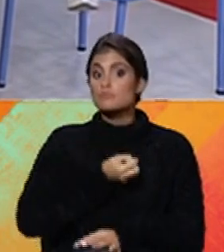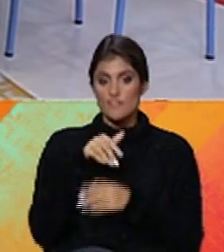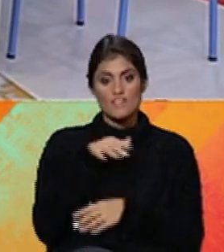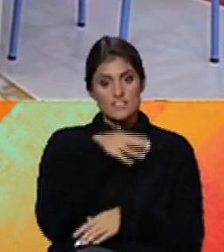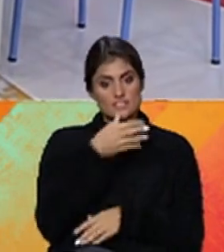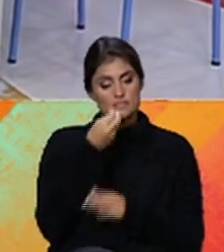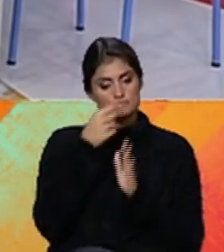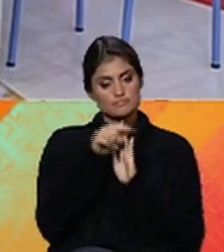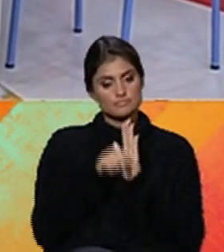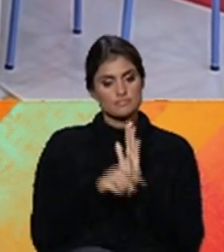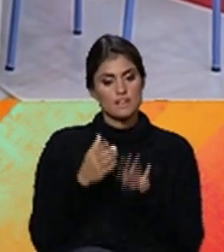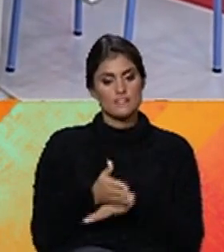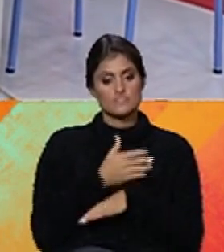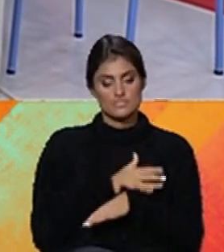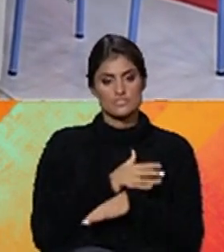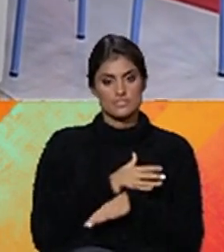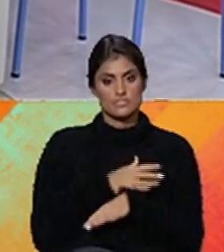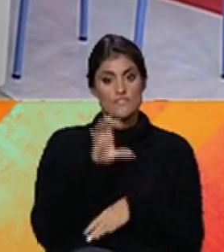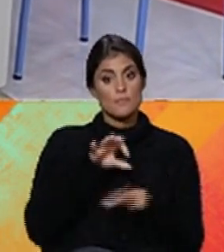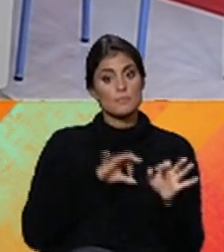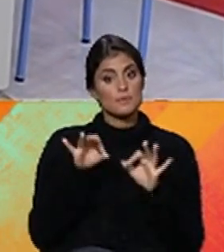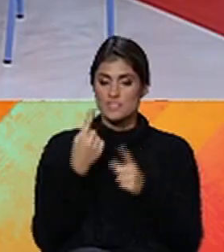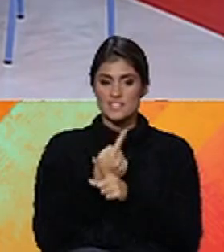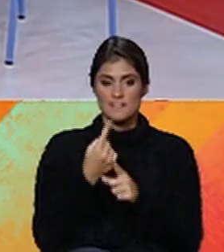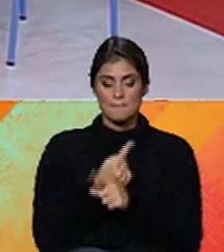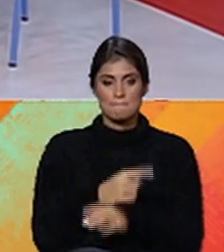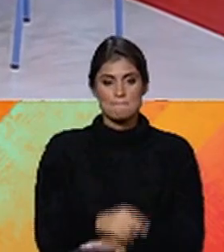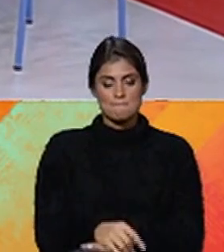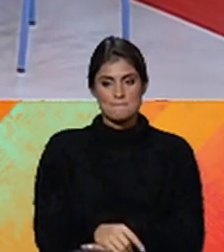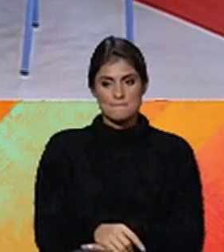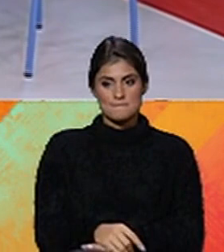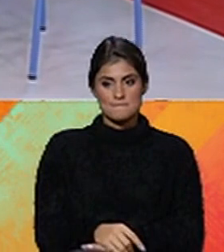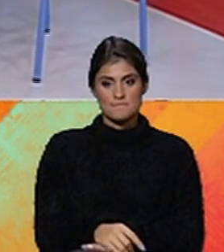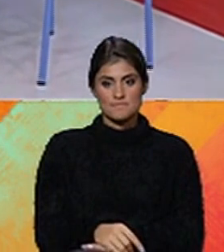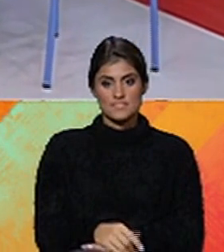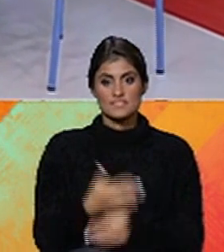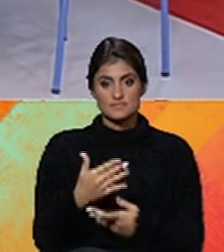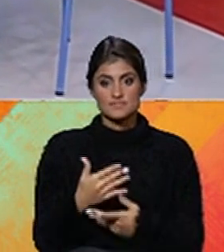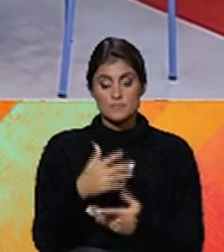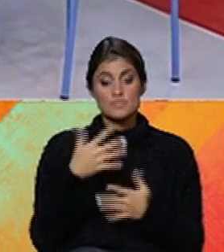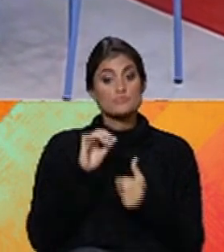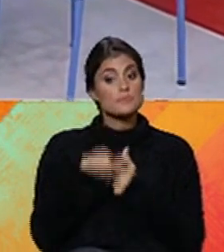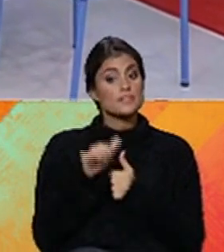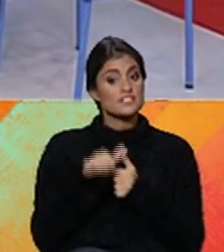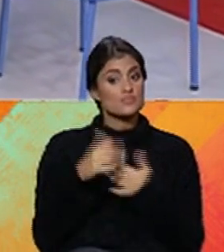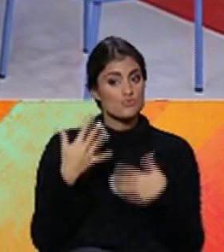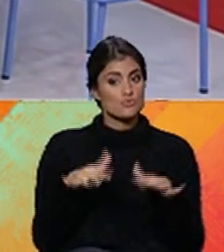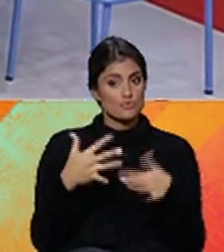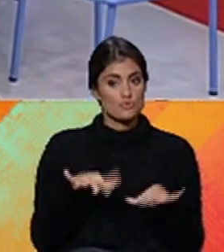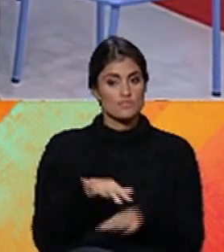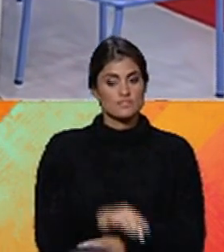Não, não. Se darmos o modo de preparação desta receita. Em casa. O Hélio sabe. Mas umas batatinhas deve fazer. Quando o